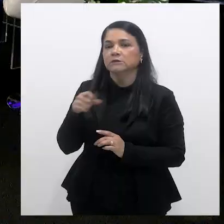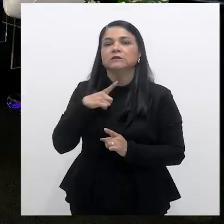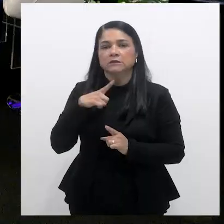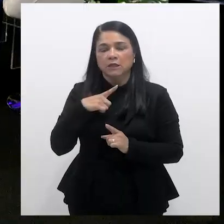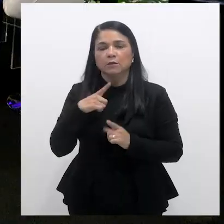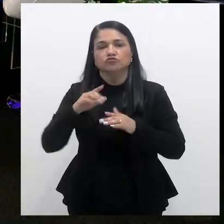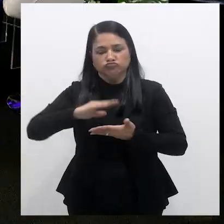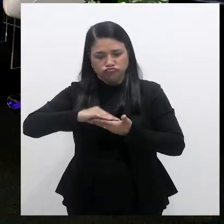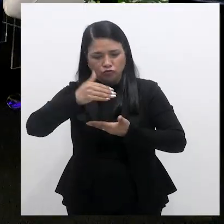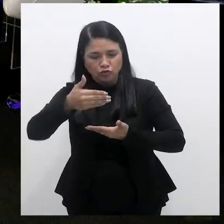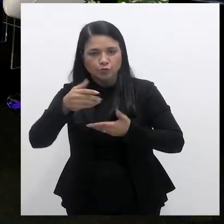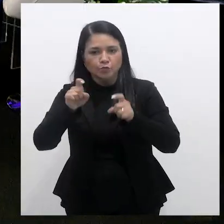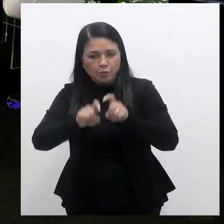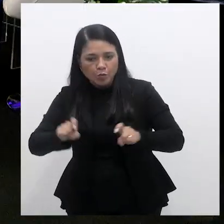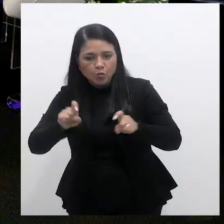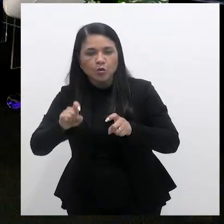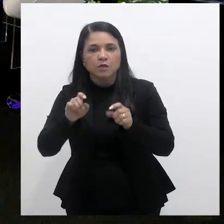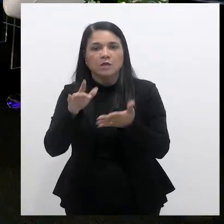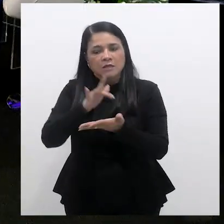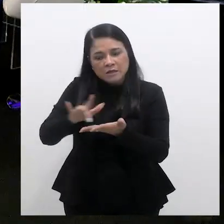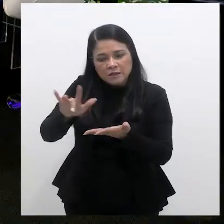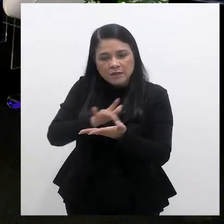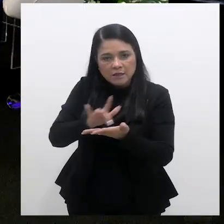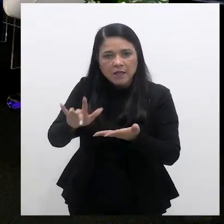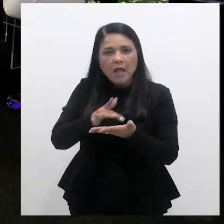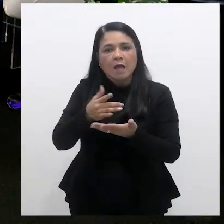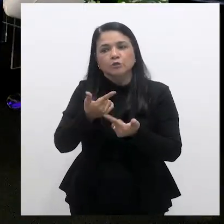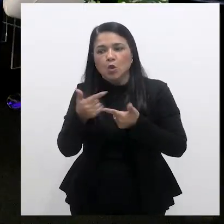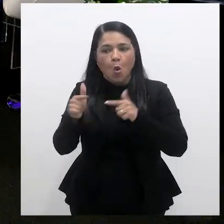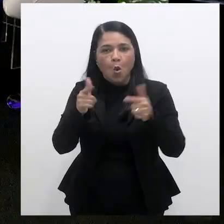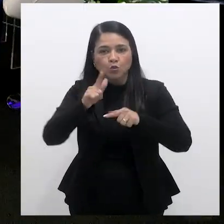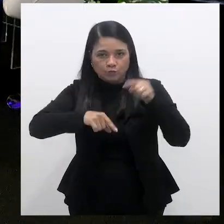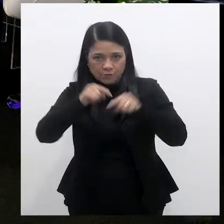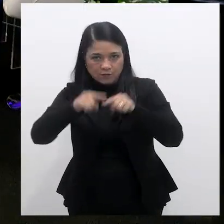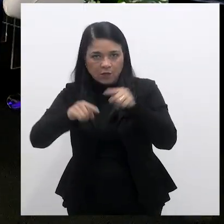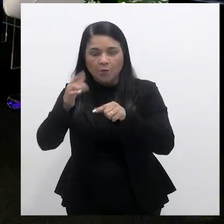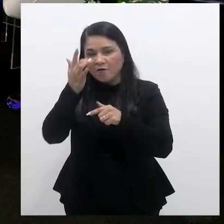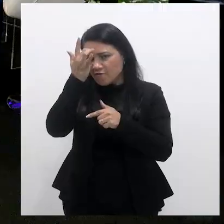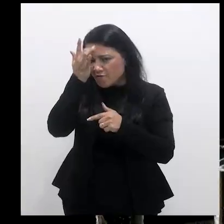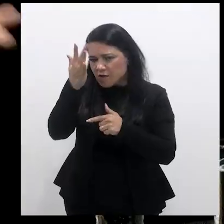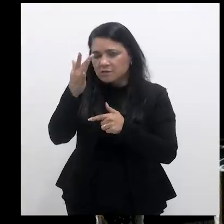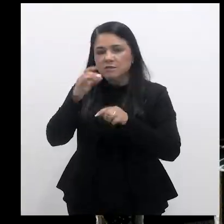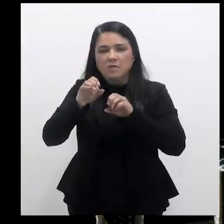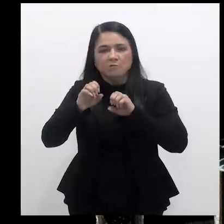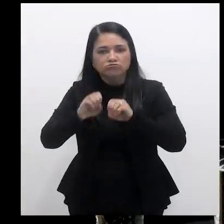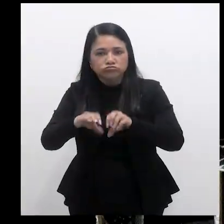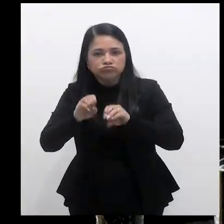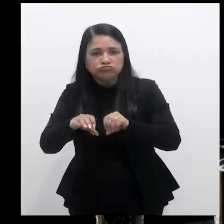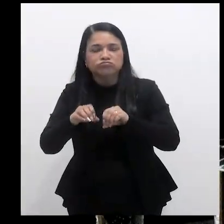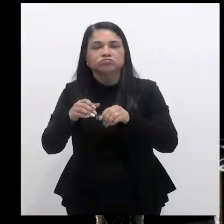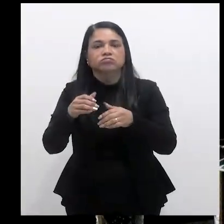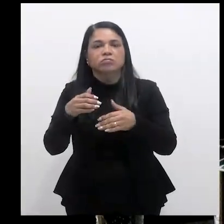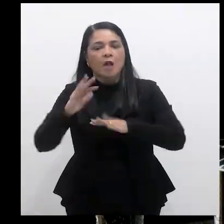com certeza. Nós temos notebooks, nós temos tablets e uma série de outros equipamentos para facilitar, né, Sim. esse